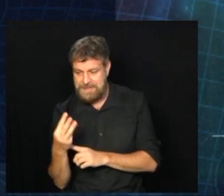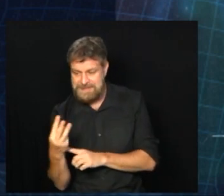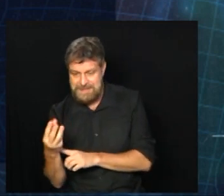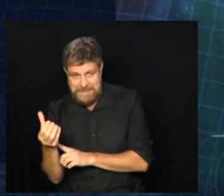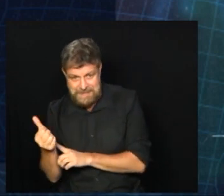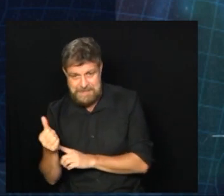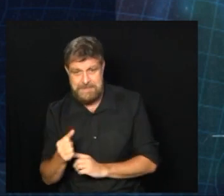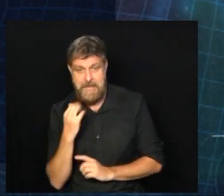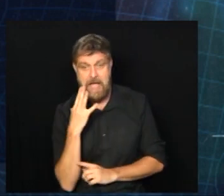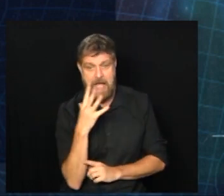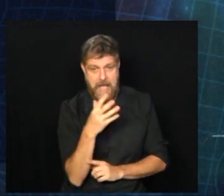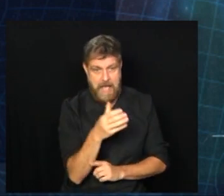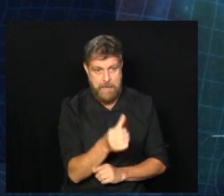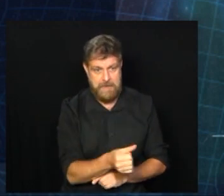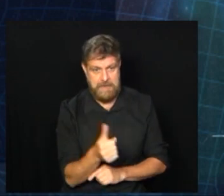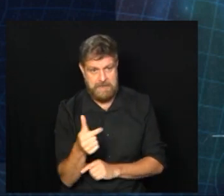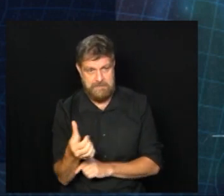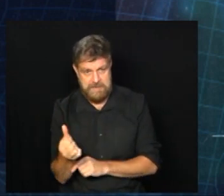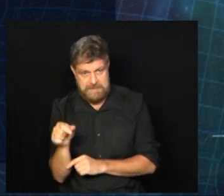30.336, Americana,